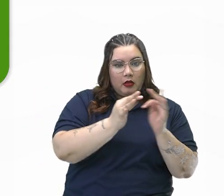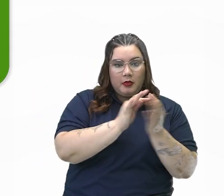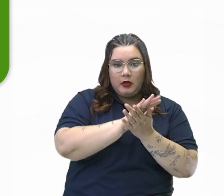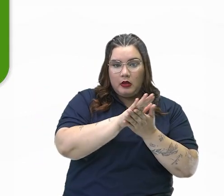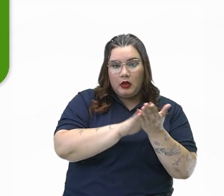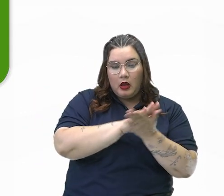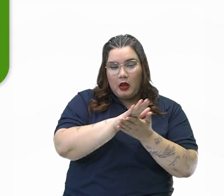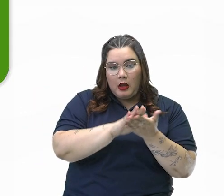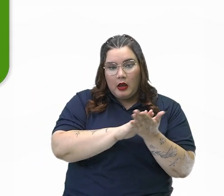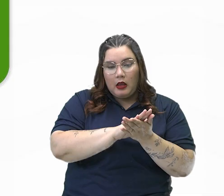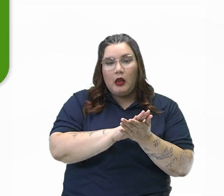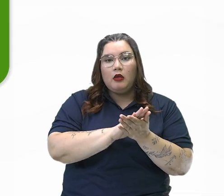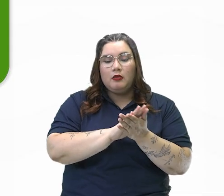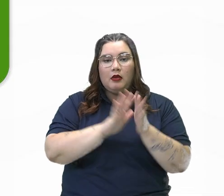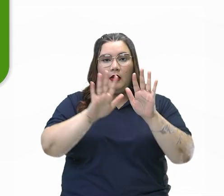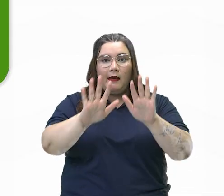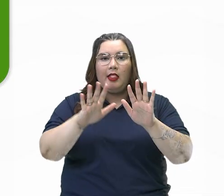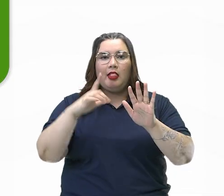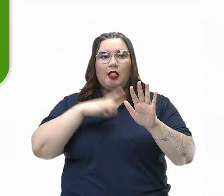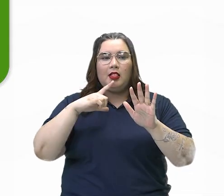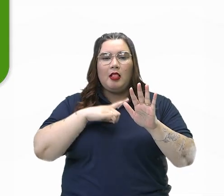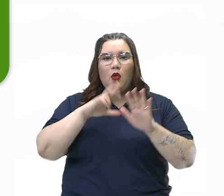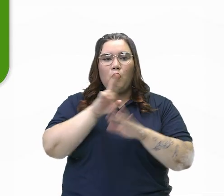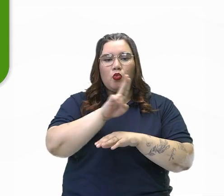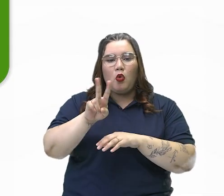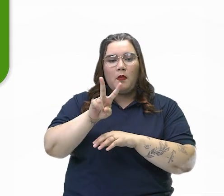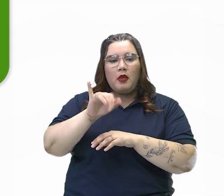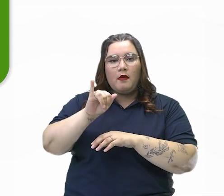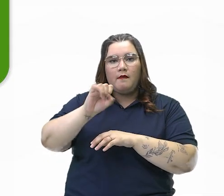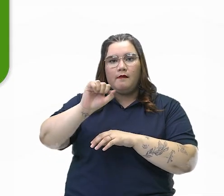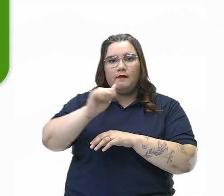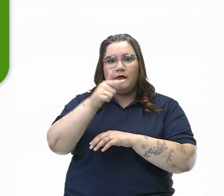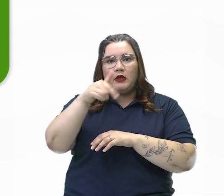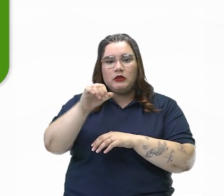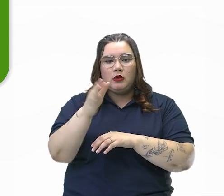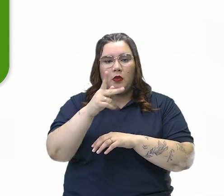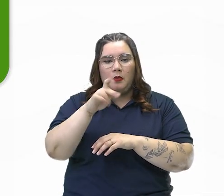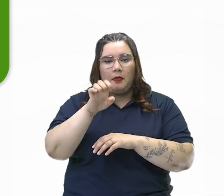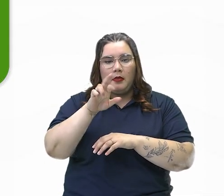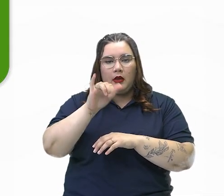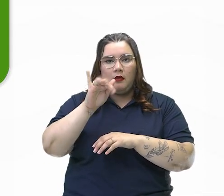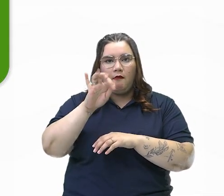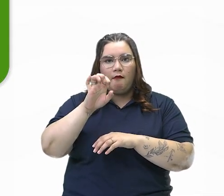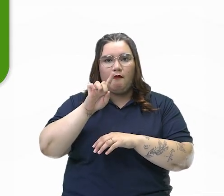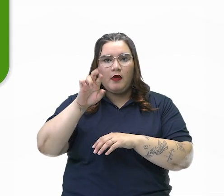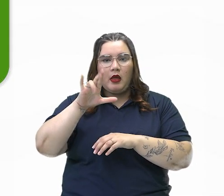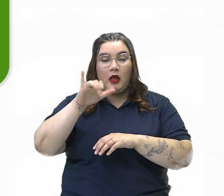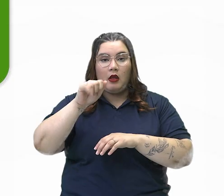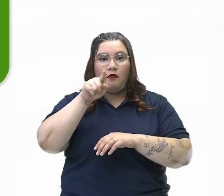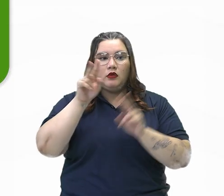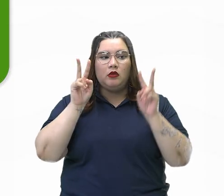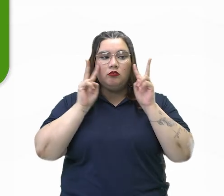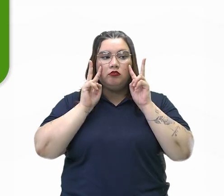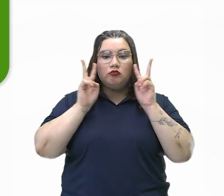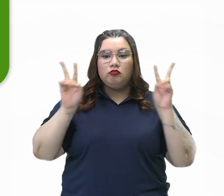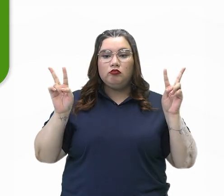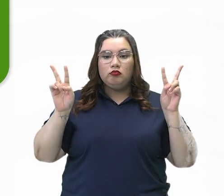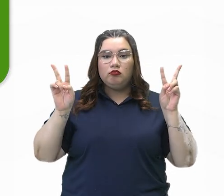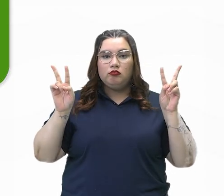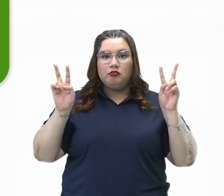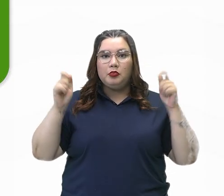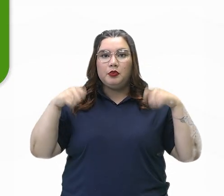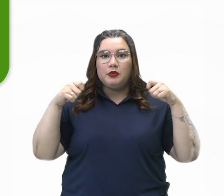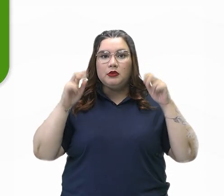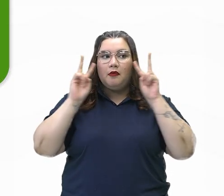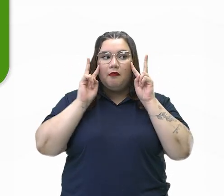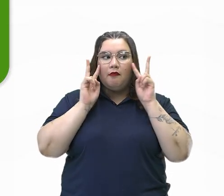tratado, a pessoa pode perder a chamada visão periférica, né? Que é aquela visão que você vê ao seu redor,